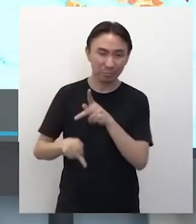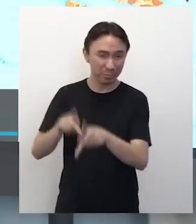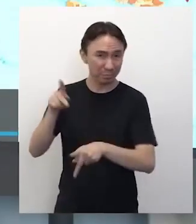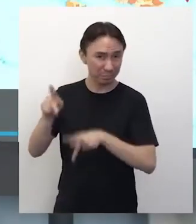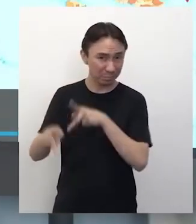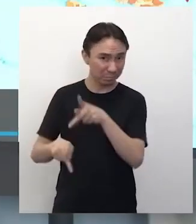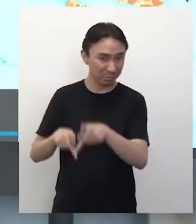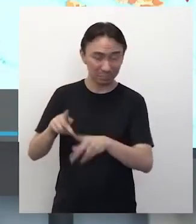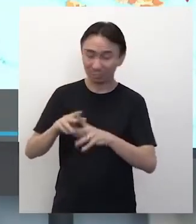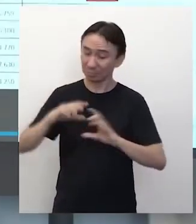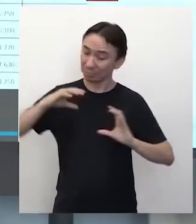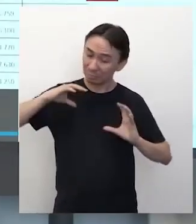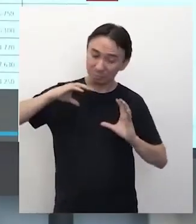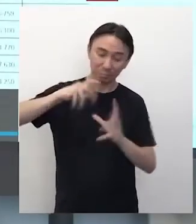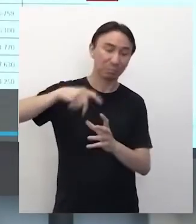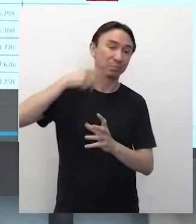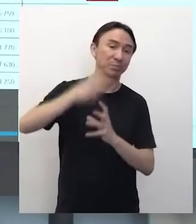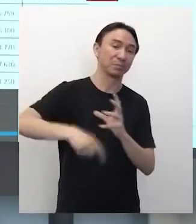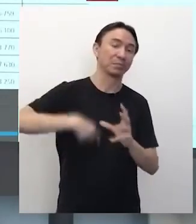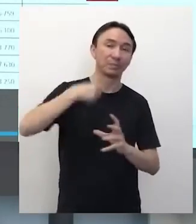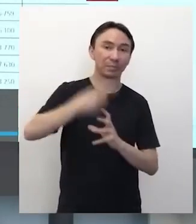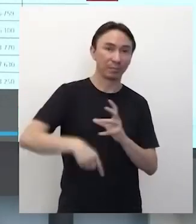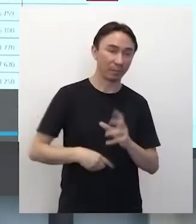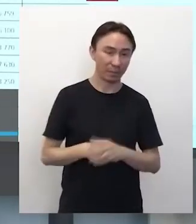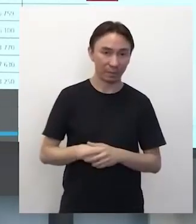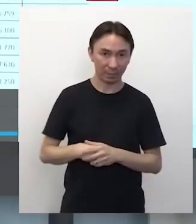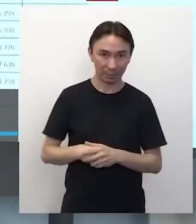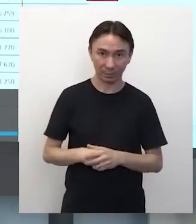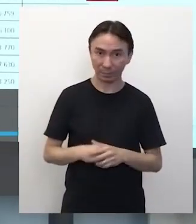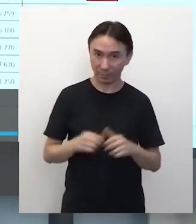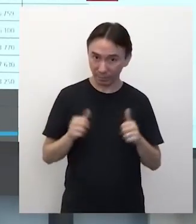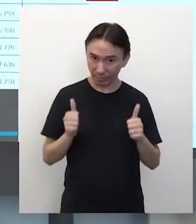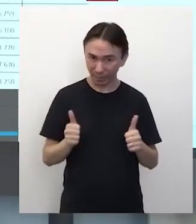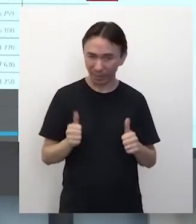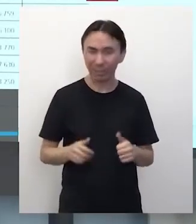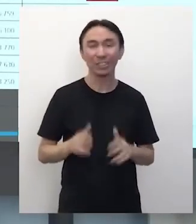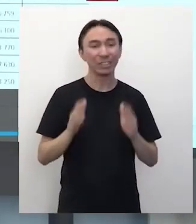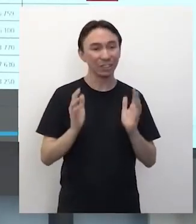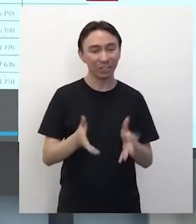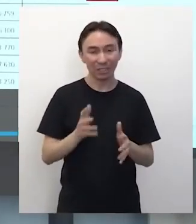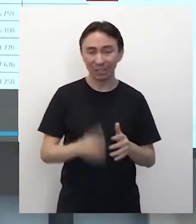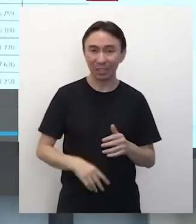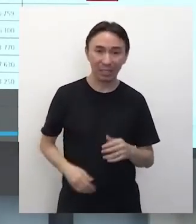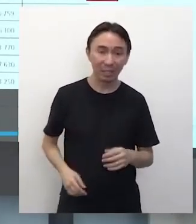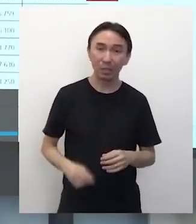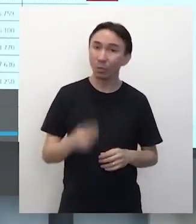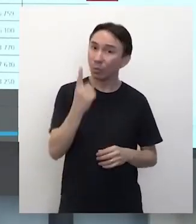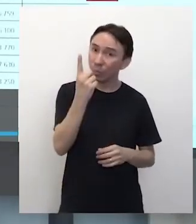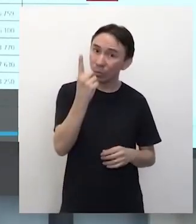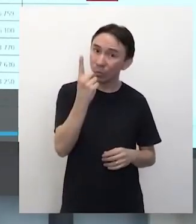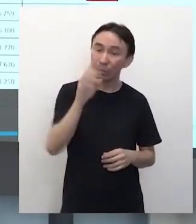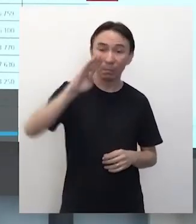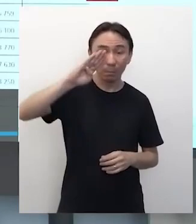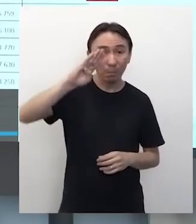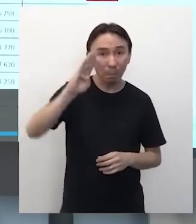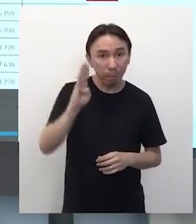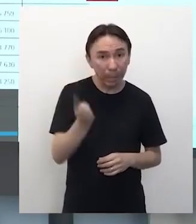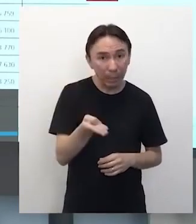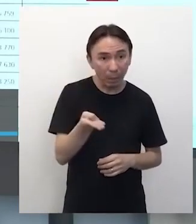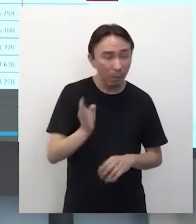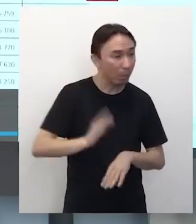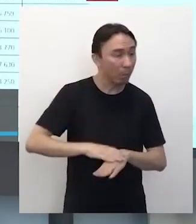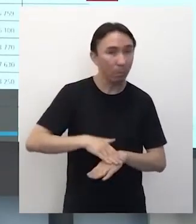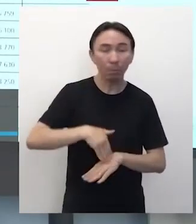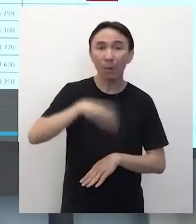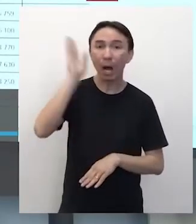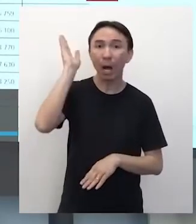do mundo, tá certo? Então, relacionar isso, porque eles já ultrapassam lá mais de 1 bilhão de pessoas aí para cada país aí, né? E